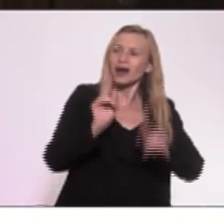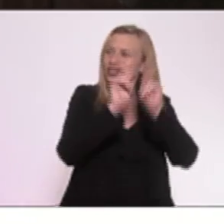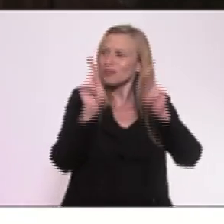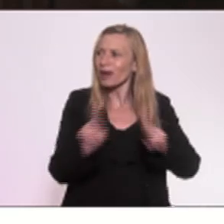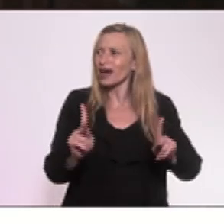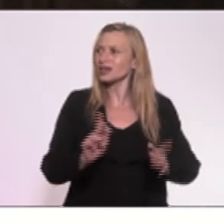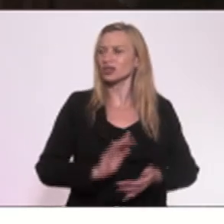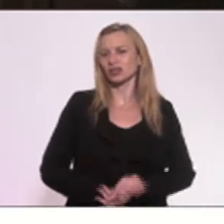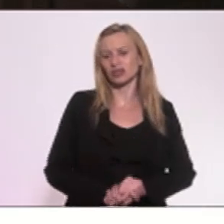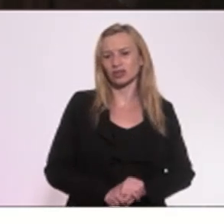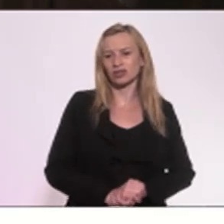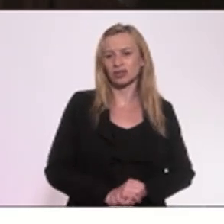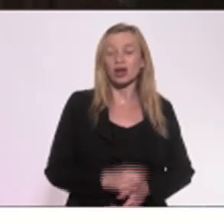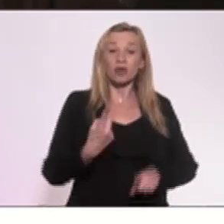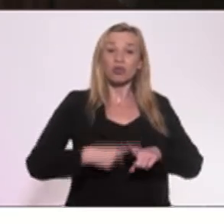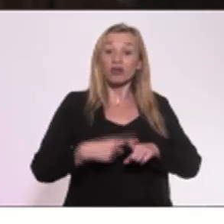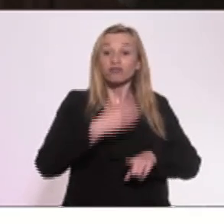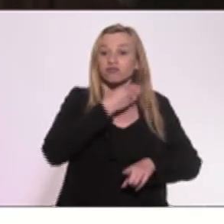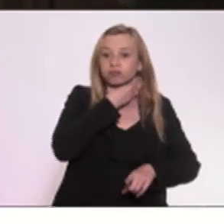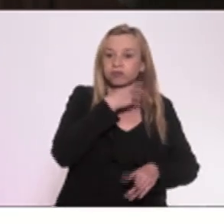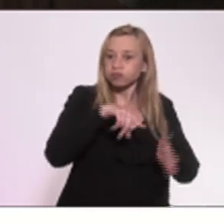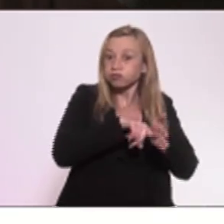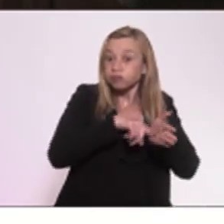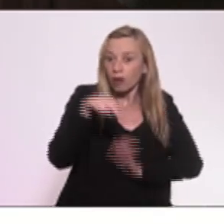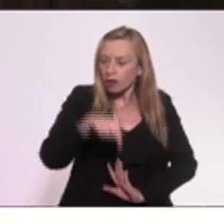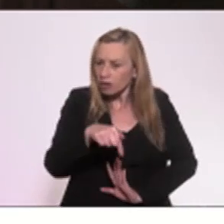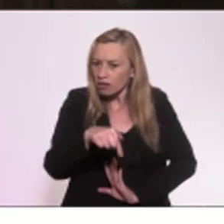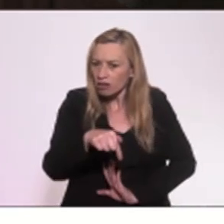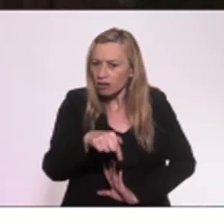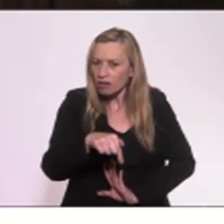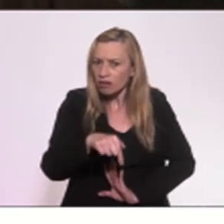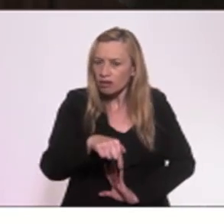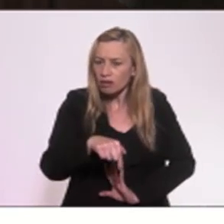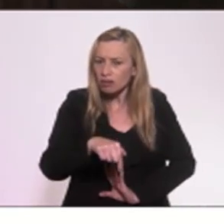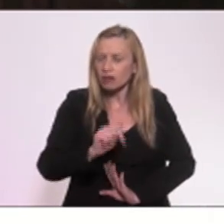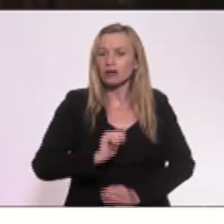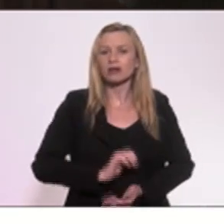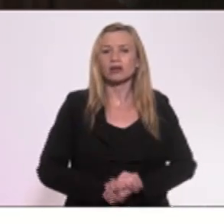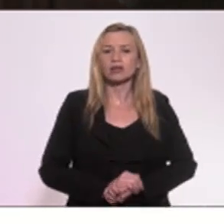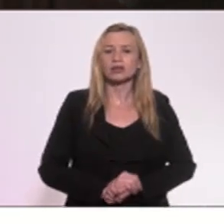paz, porque a crise fiscal aqui está